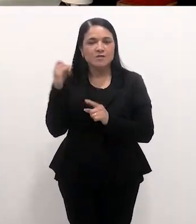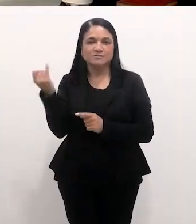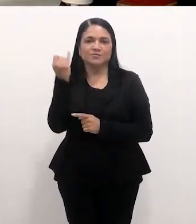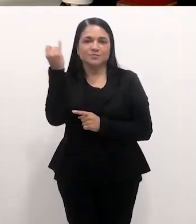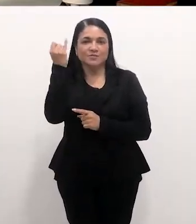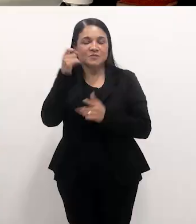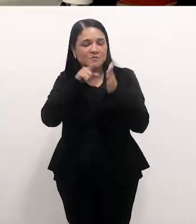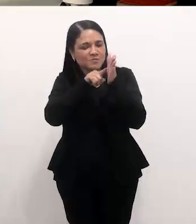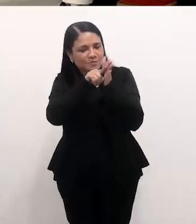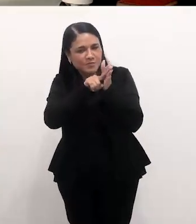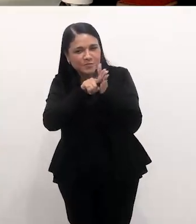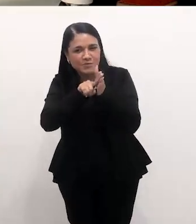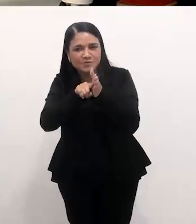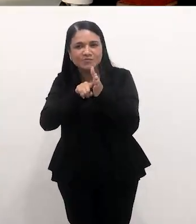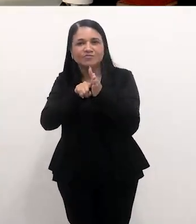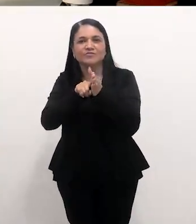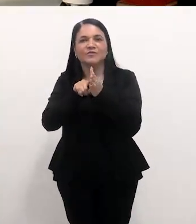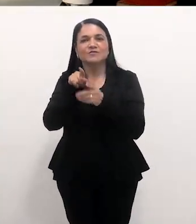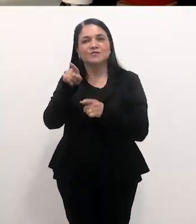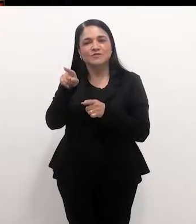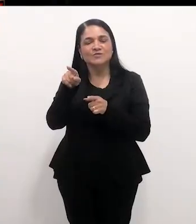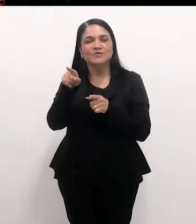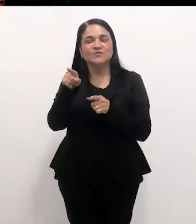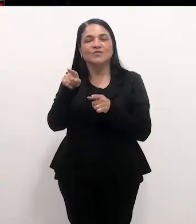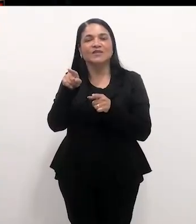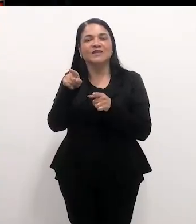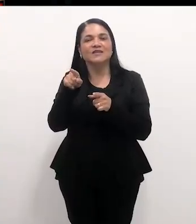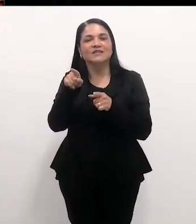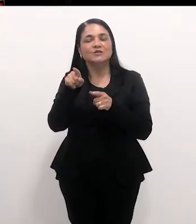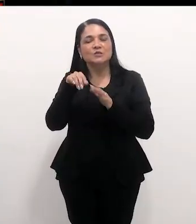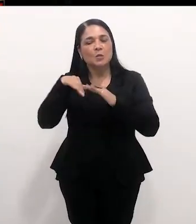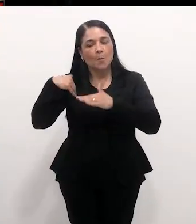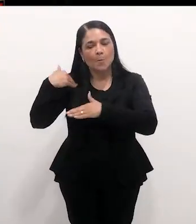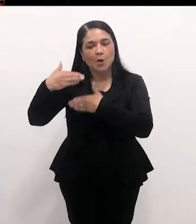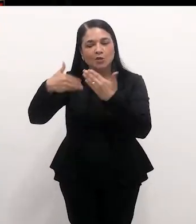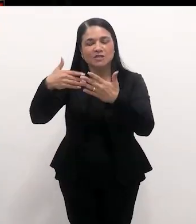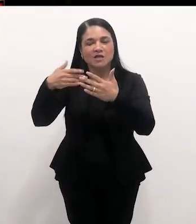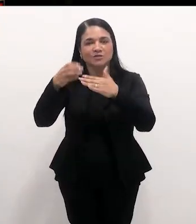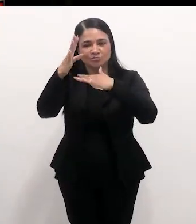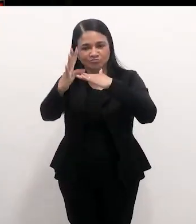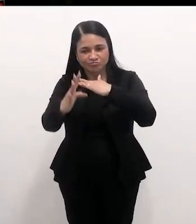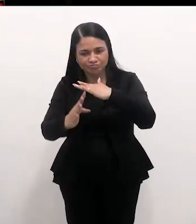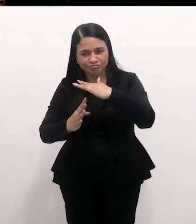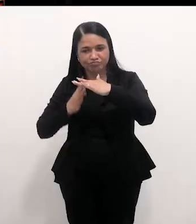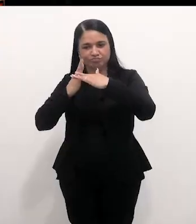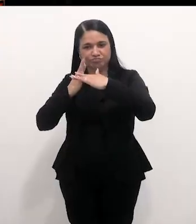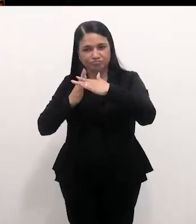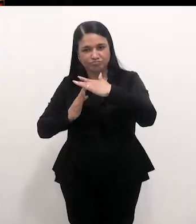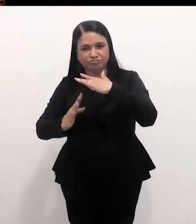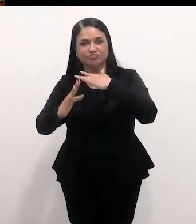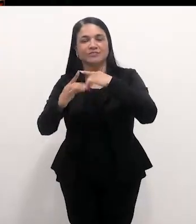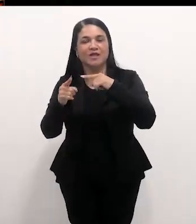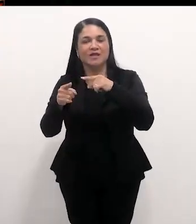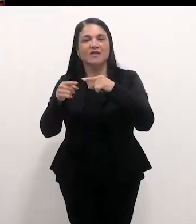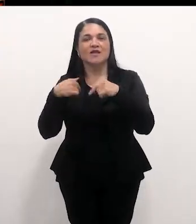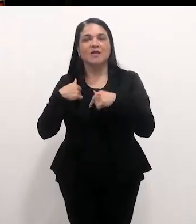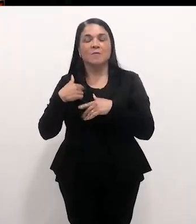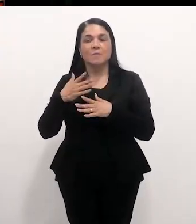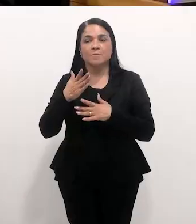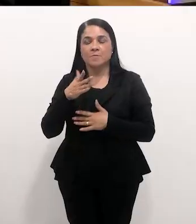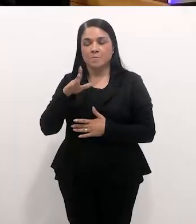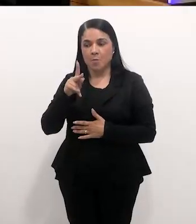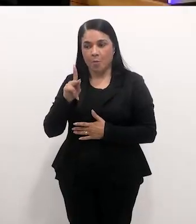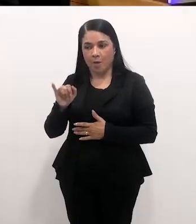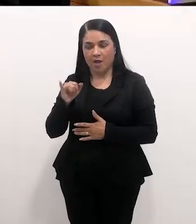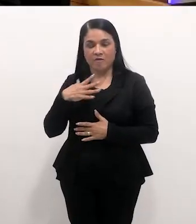influência daquilo que foi pesquisado pelo senhor nas questões desse processo migratório. Carlos Nicodemos e cônsul. O